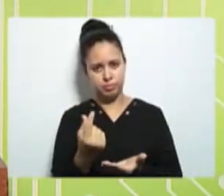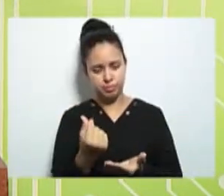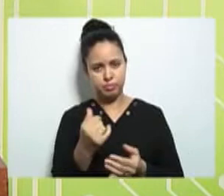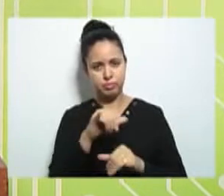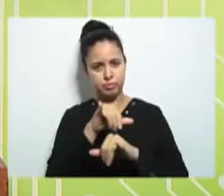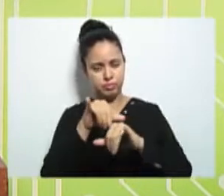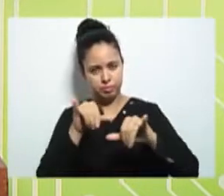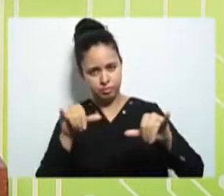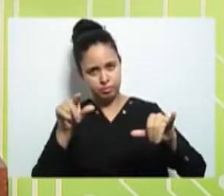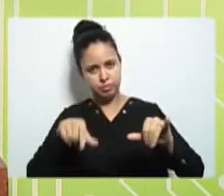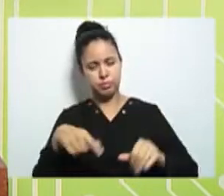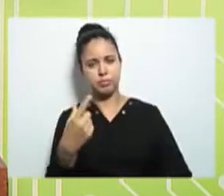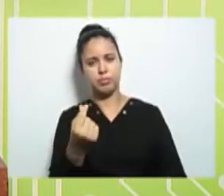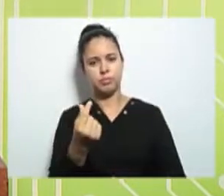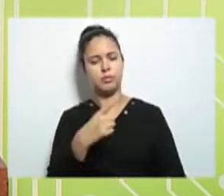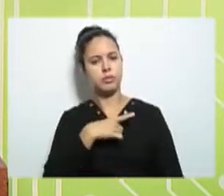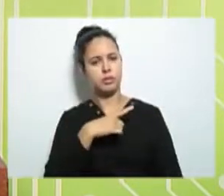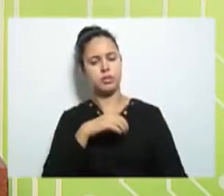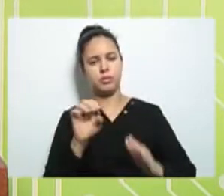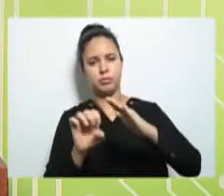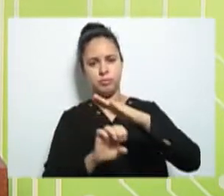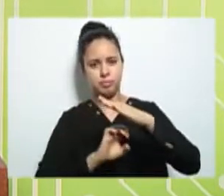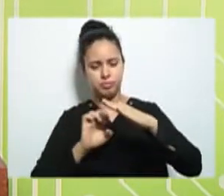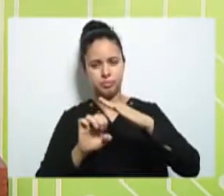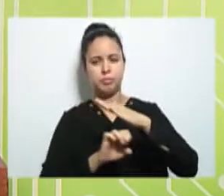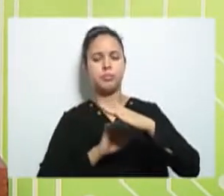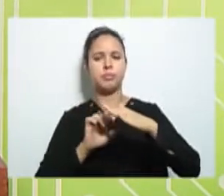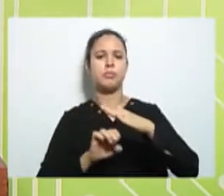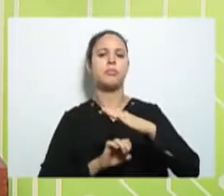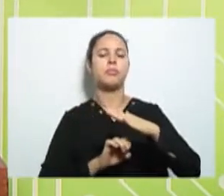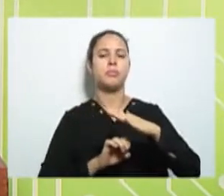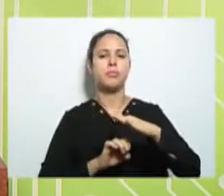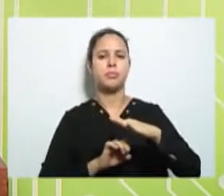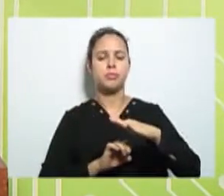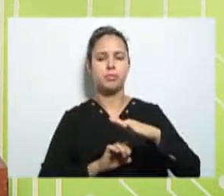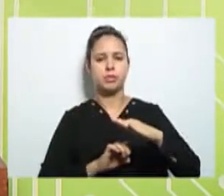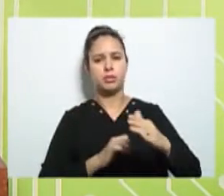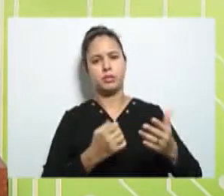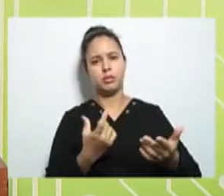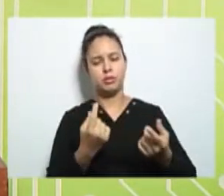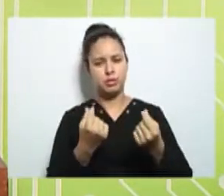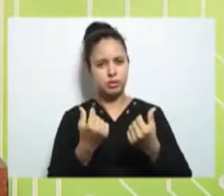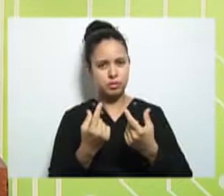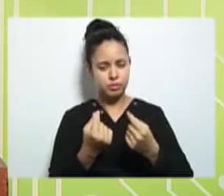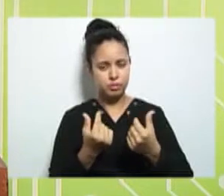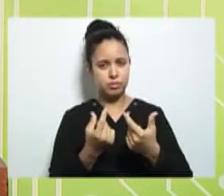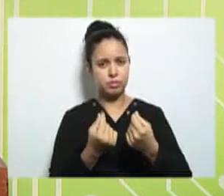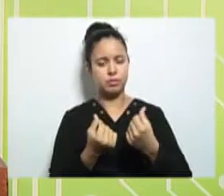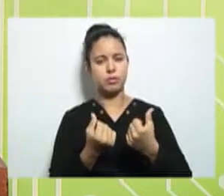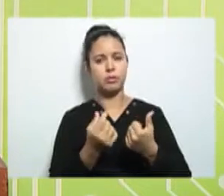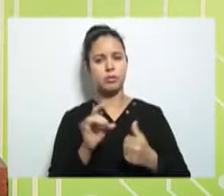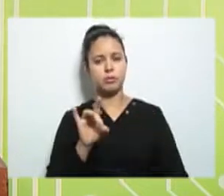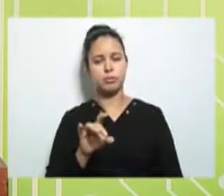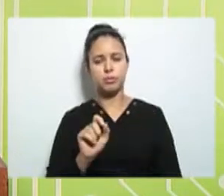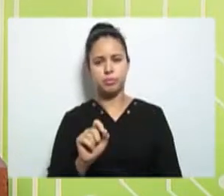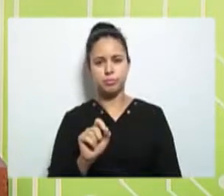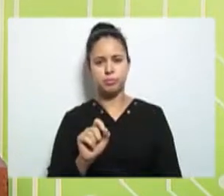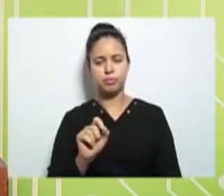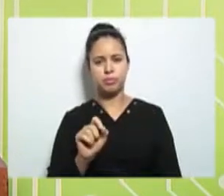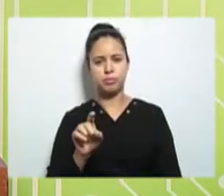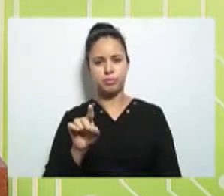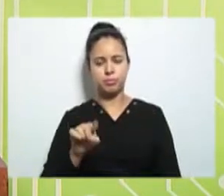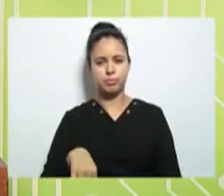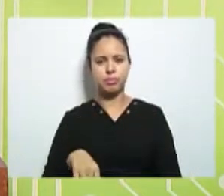Existem empresas com grande valor de mercado, ou seja, empresas milionárias, que o único ativo que elas